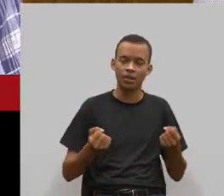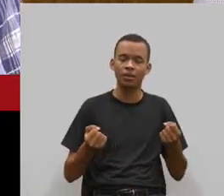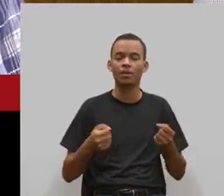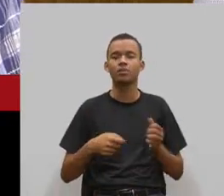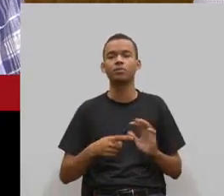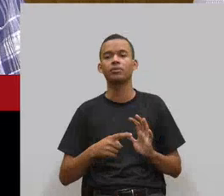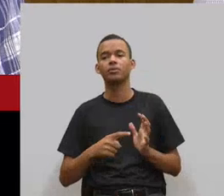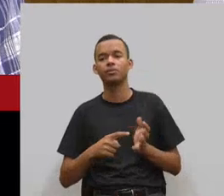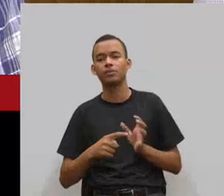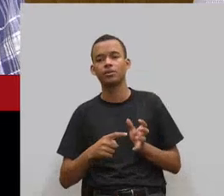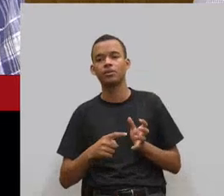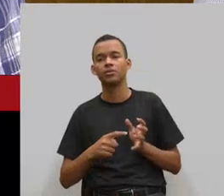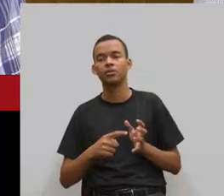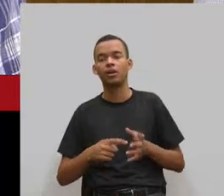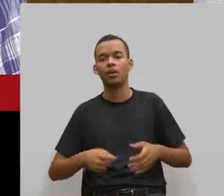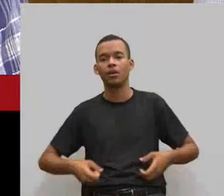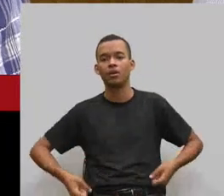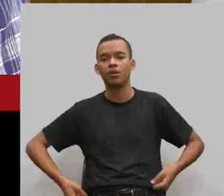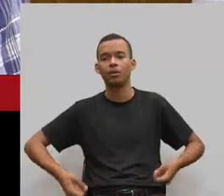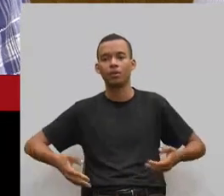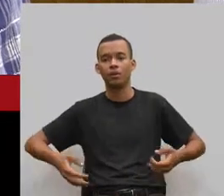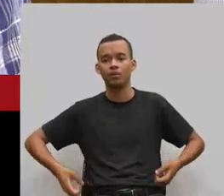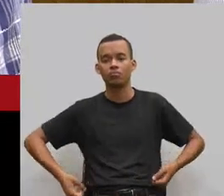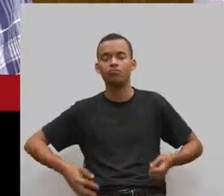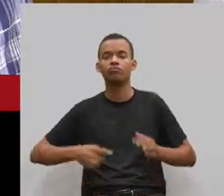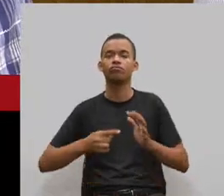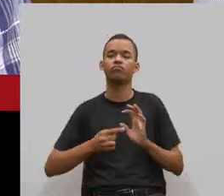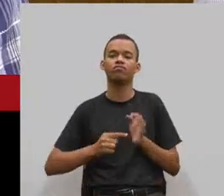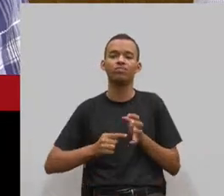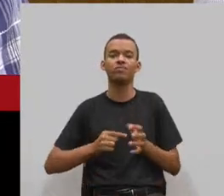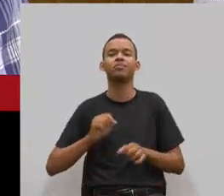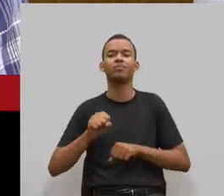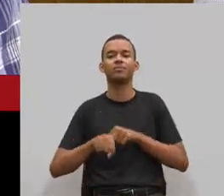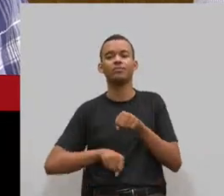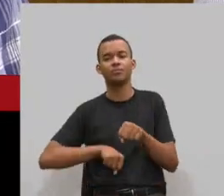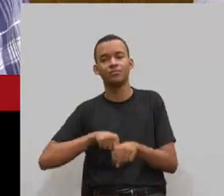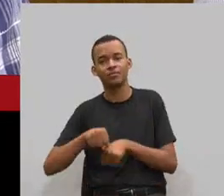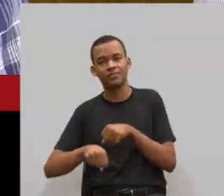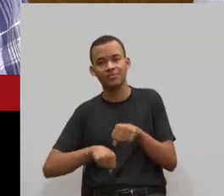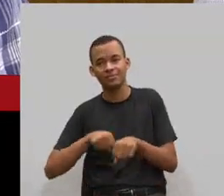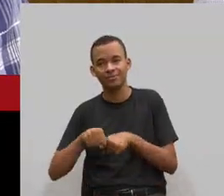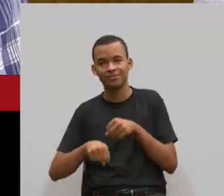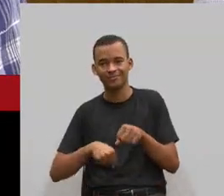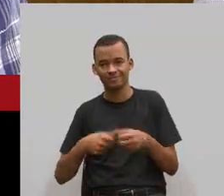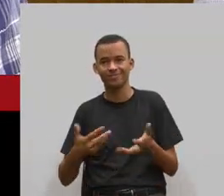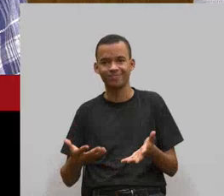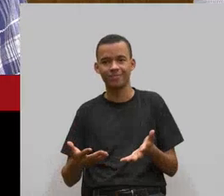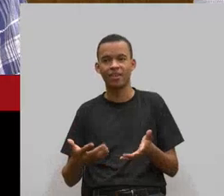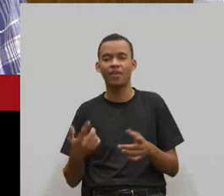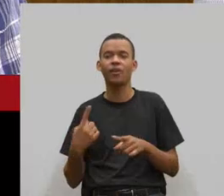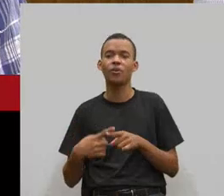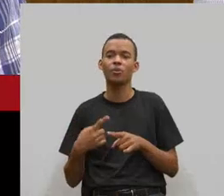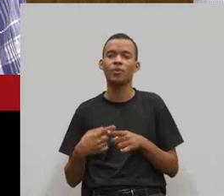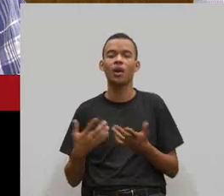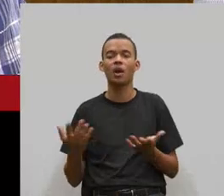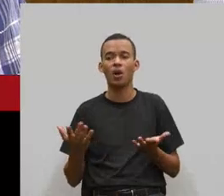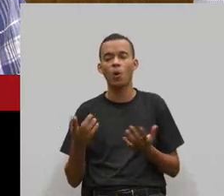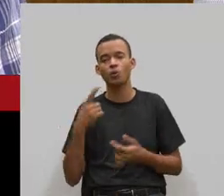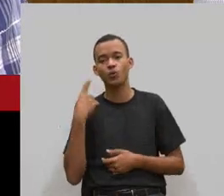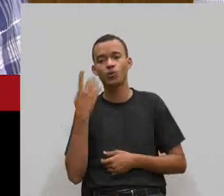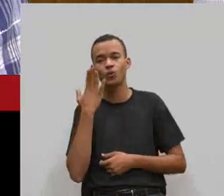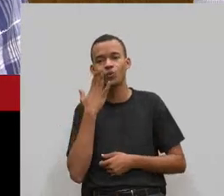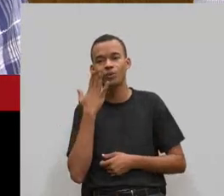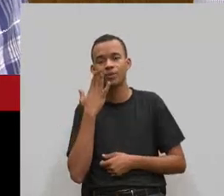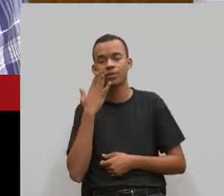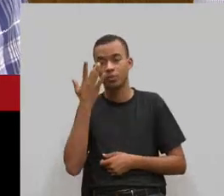né que hoje às vezes a pessoa hoje com a cadeira comum ela não faz o que ela faz com a cadeira com a cadeira elétrica